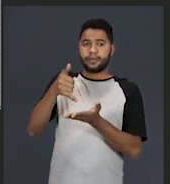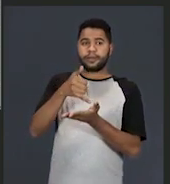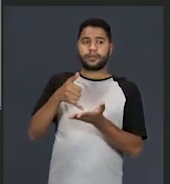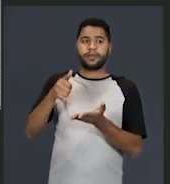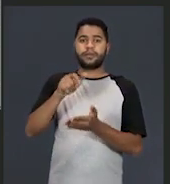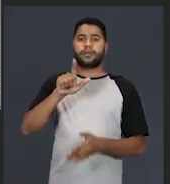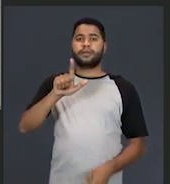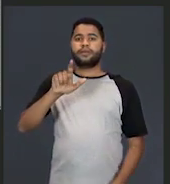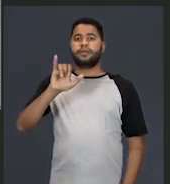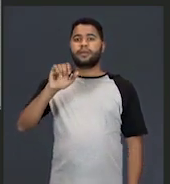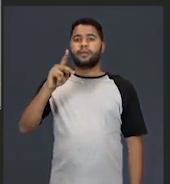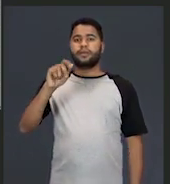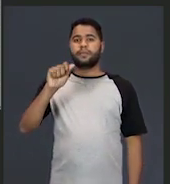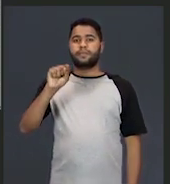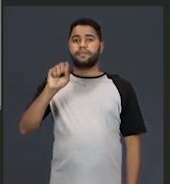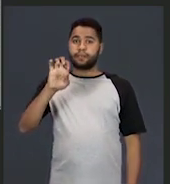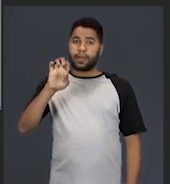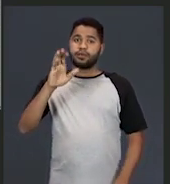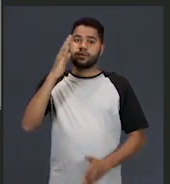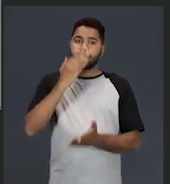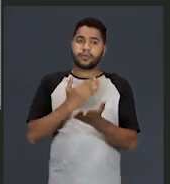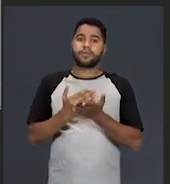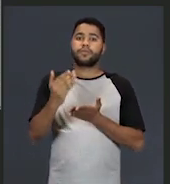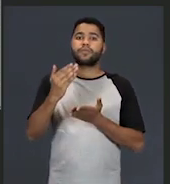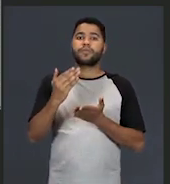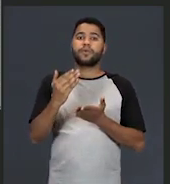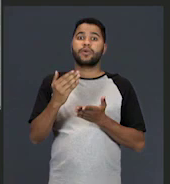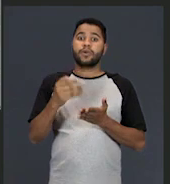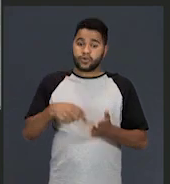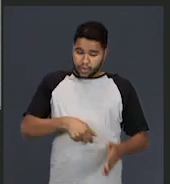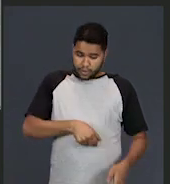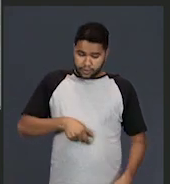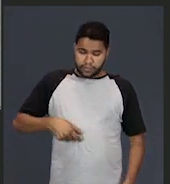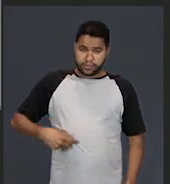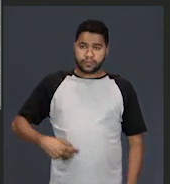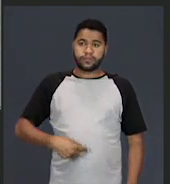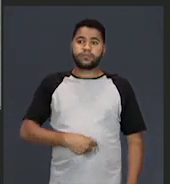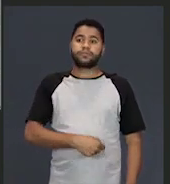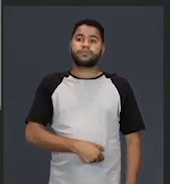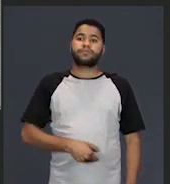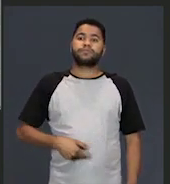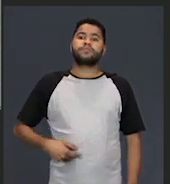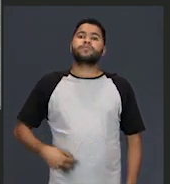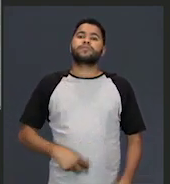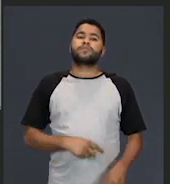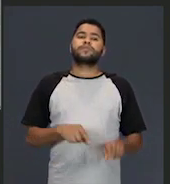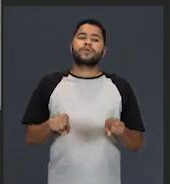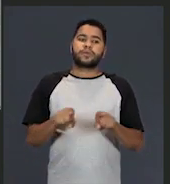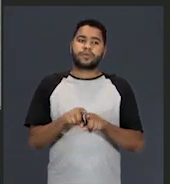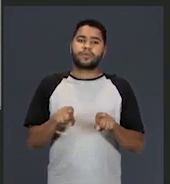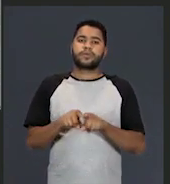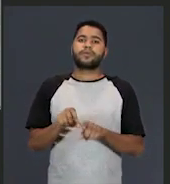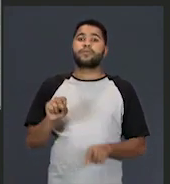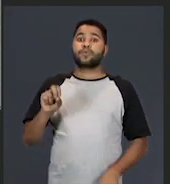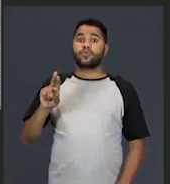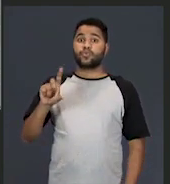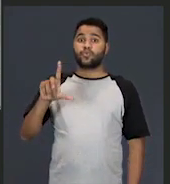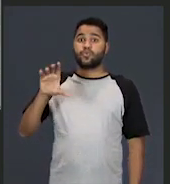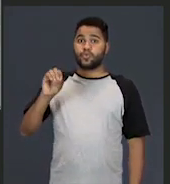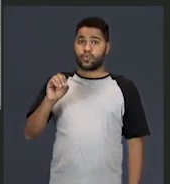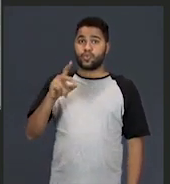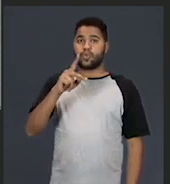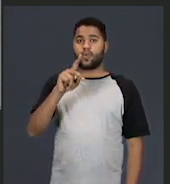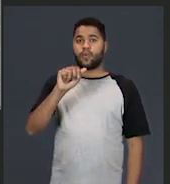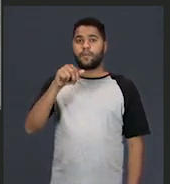lipases, começa a digestão aí no intestino, tá? Também suco que vem do pâncreas, que